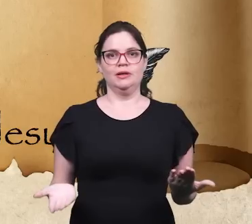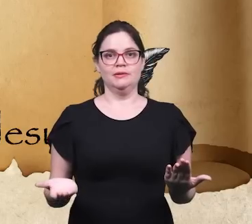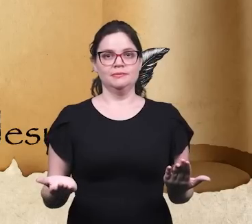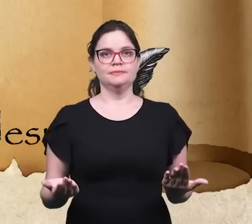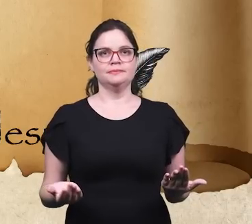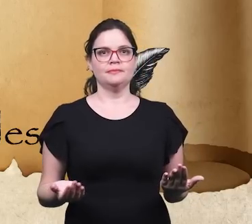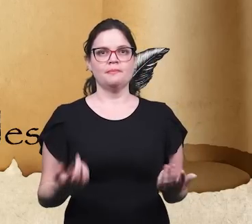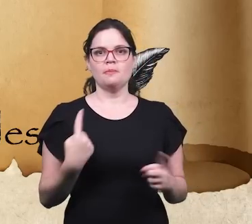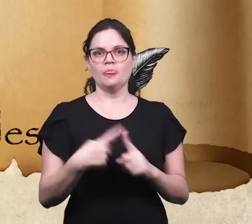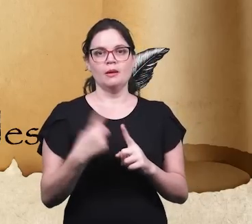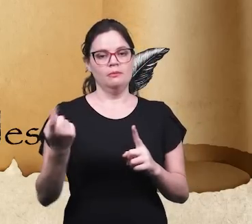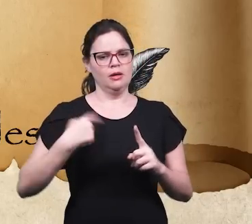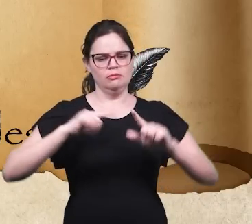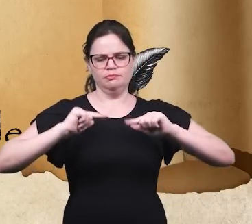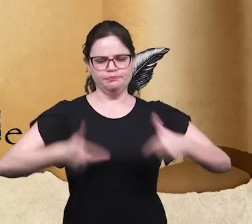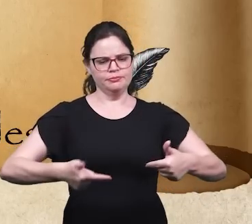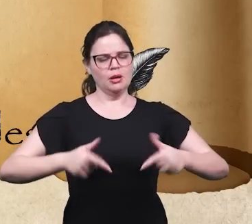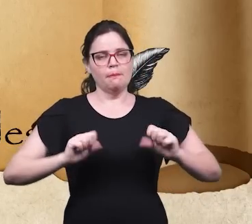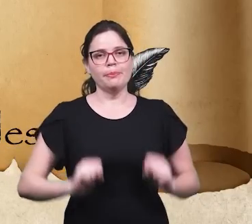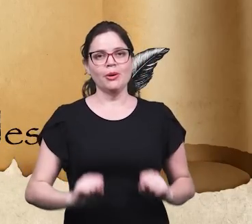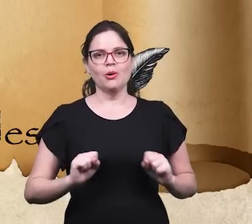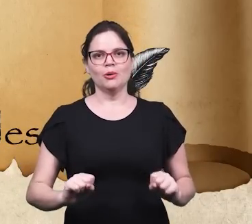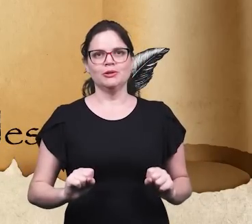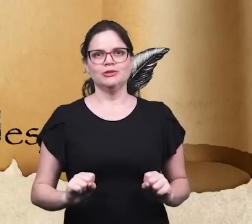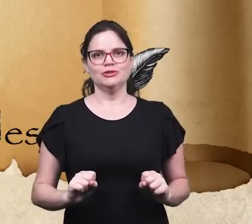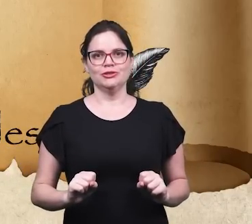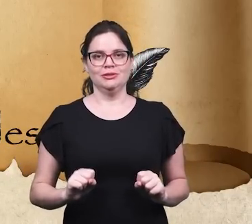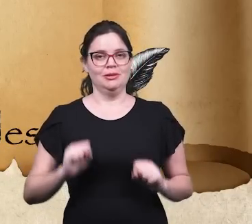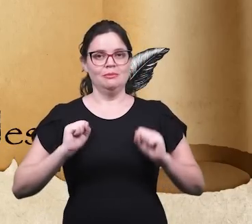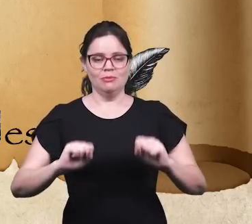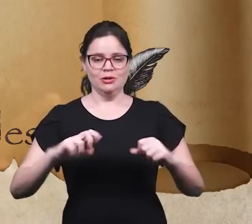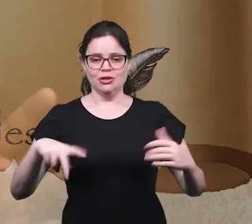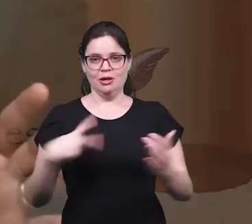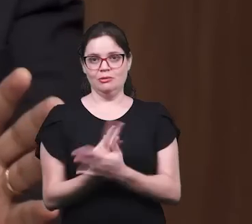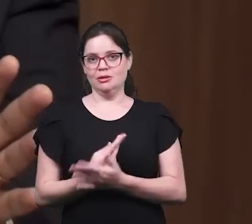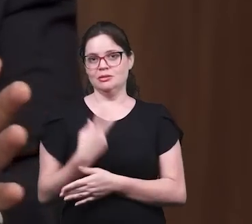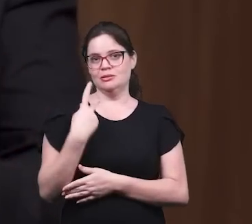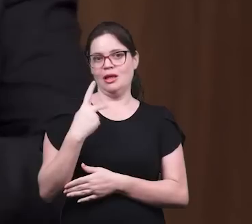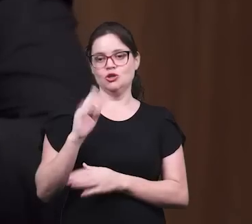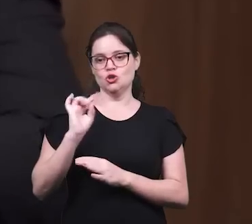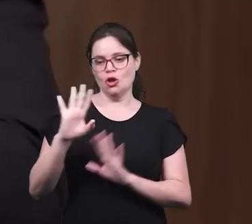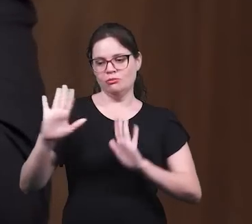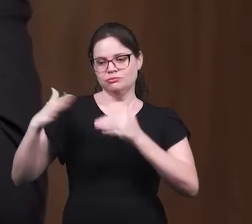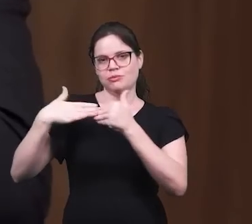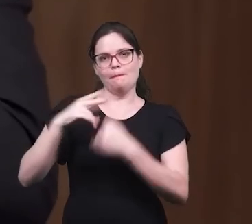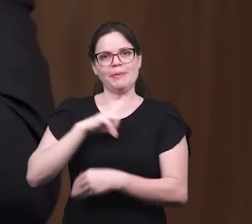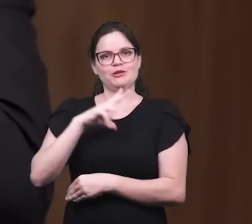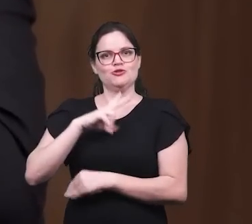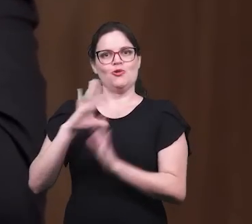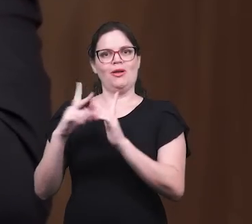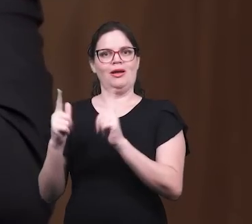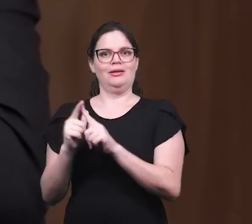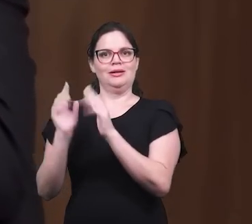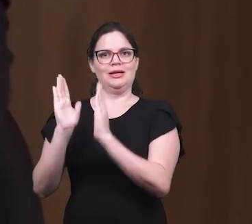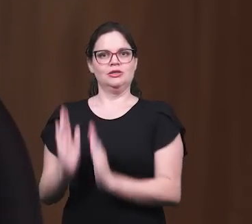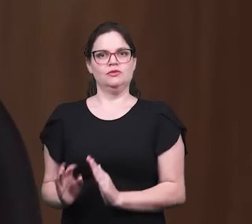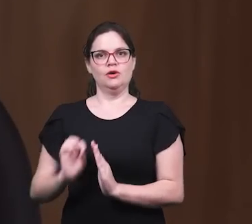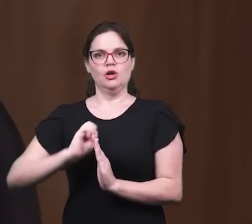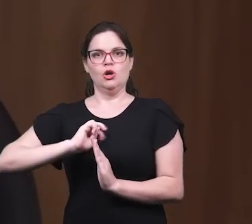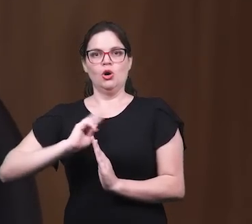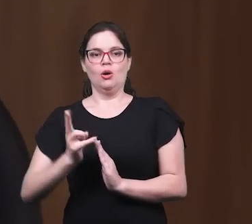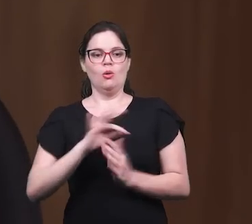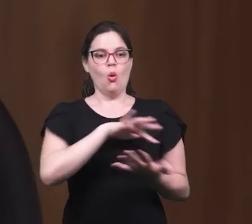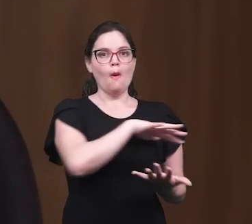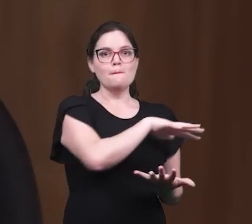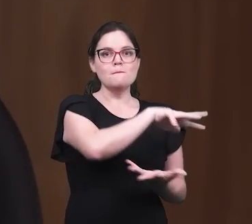não é? É um advento, podendo ser para a sua igreja, não é? Ou mesmo para